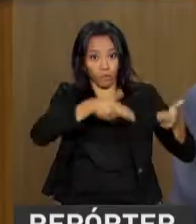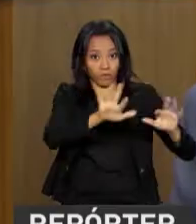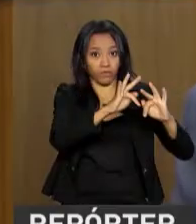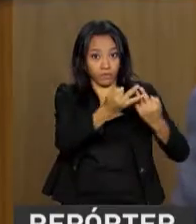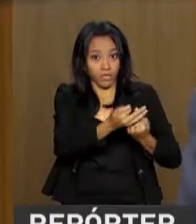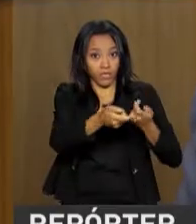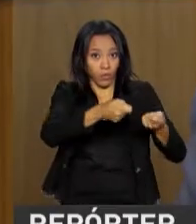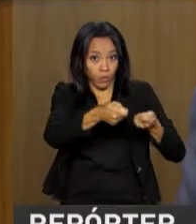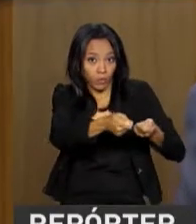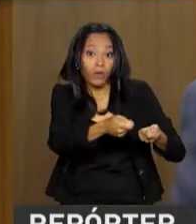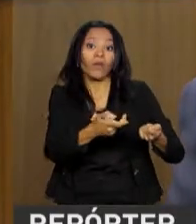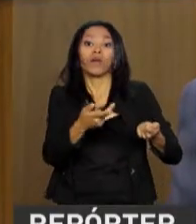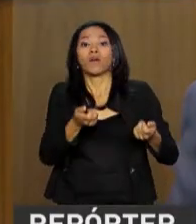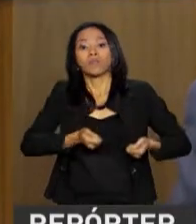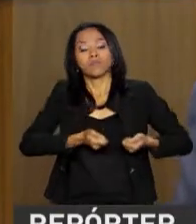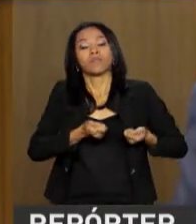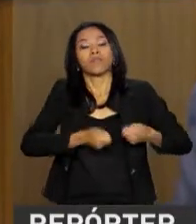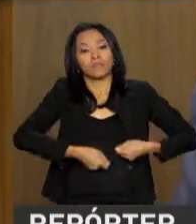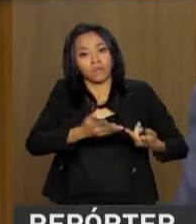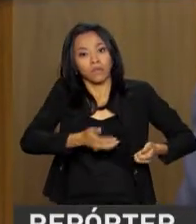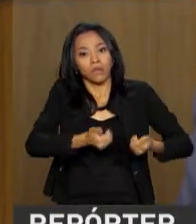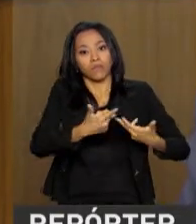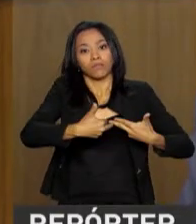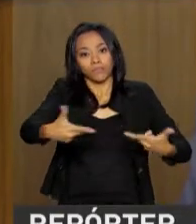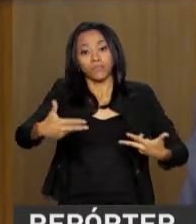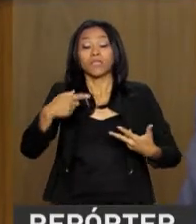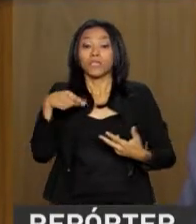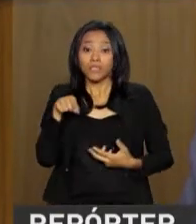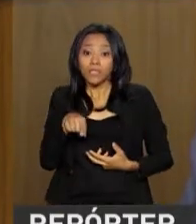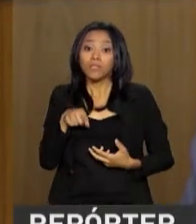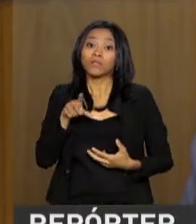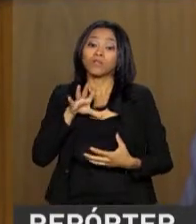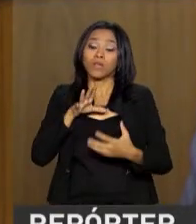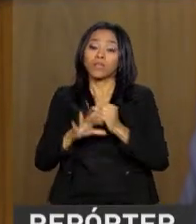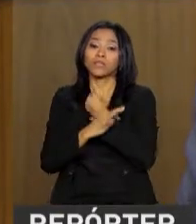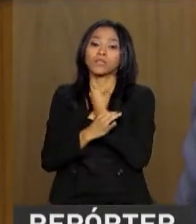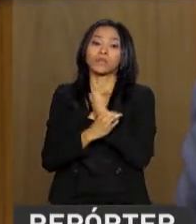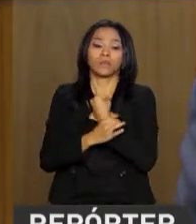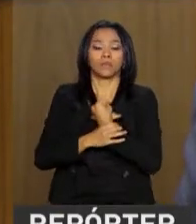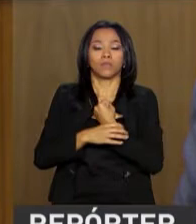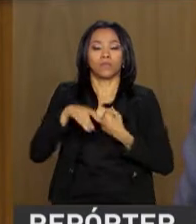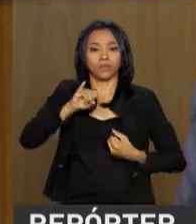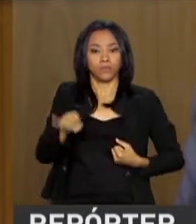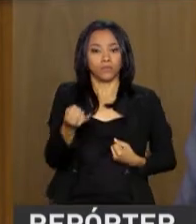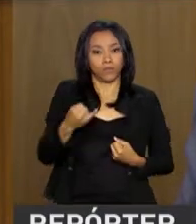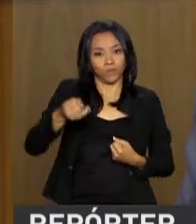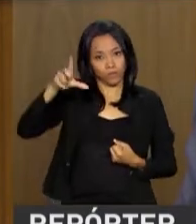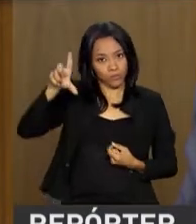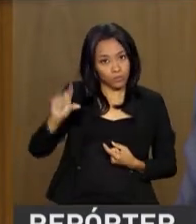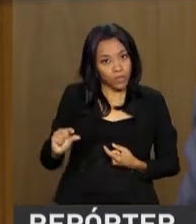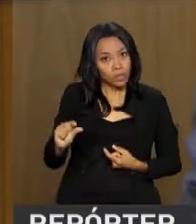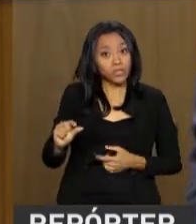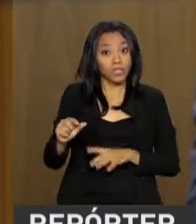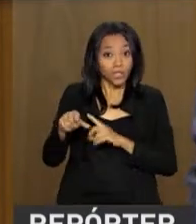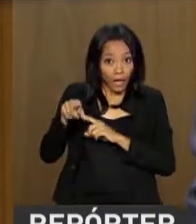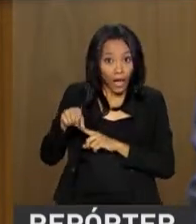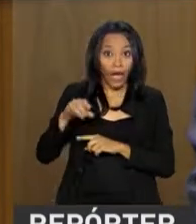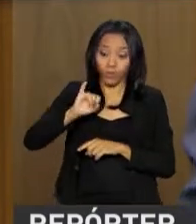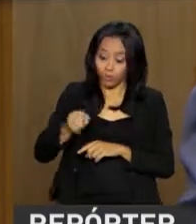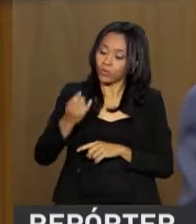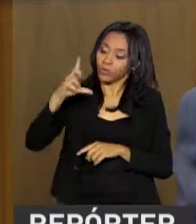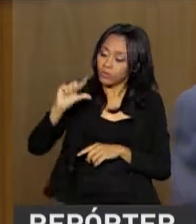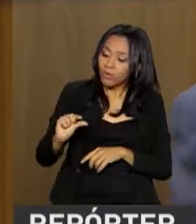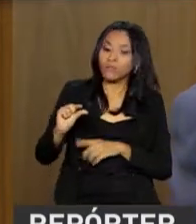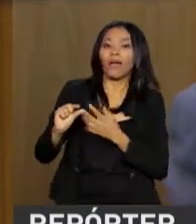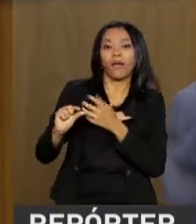que isso garante um ambiente de taxa de juros mais baixa e com a taxa de juros mais baixa aí sim vem que